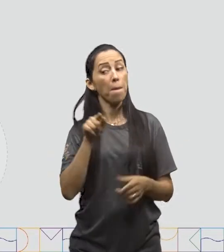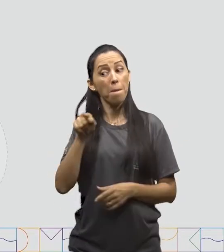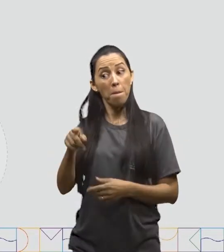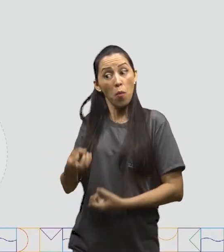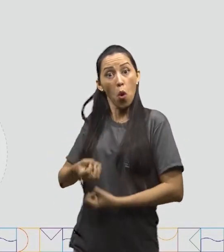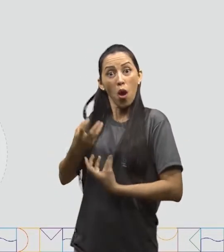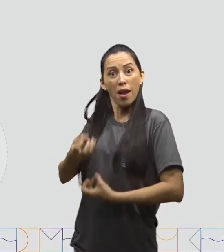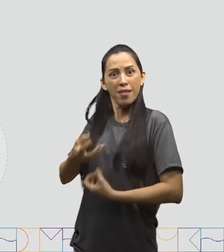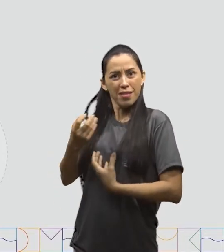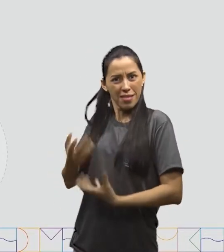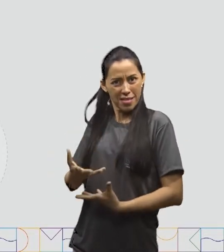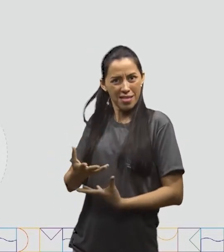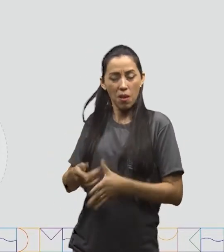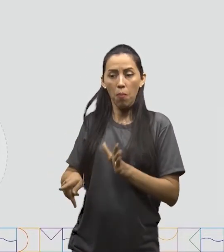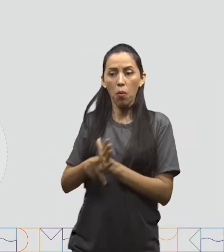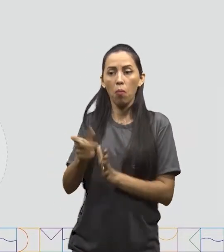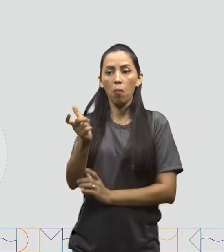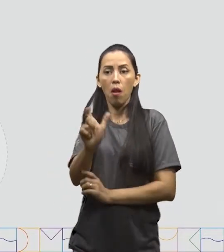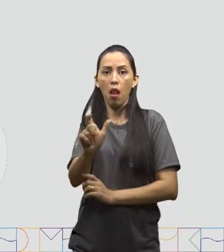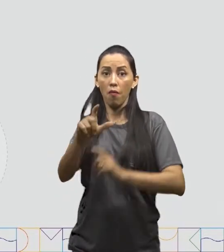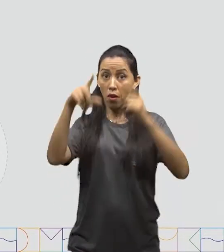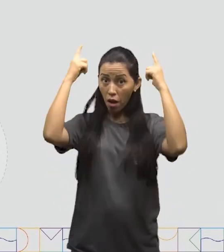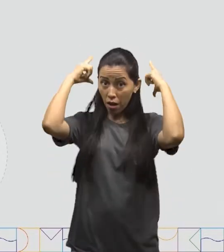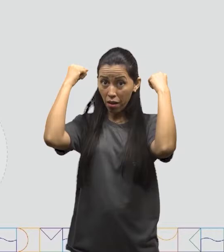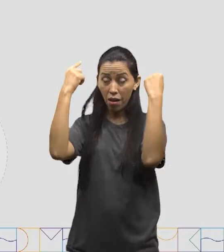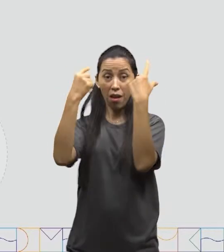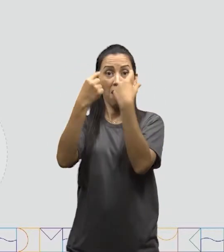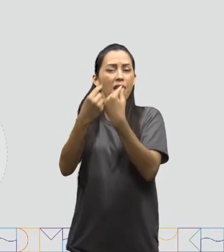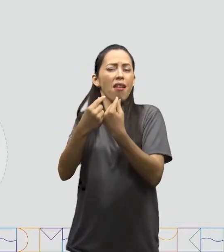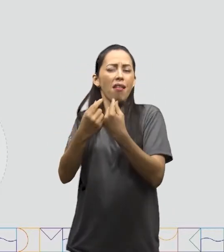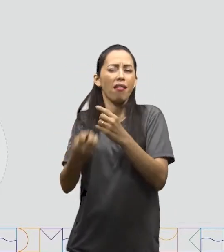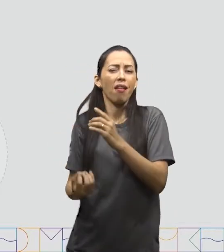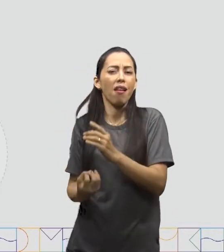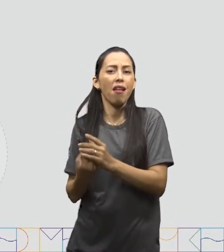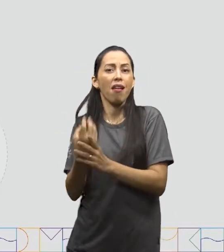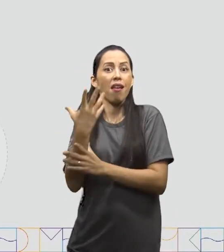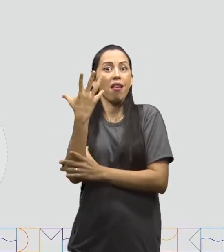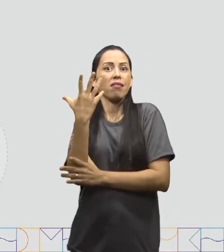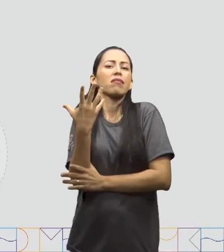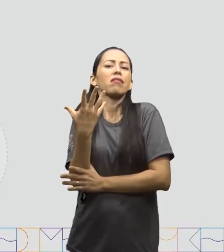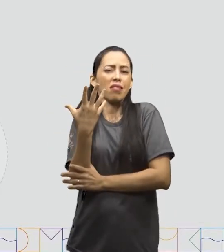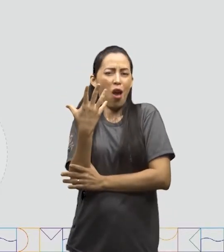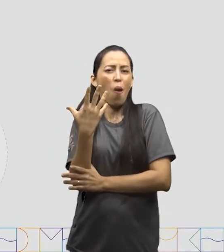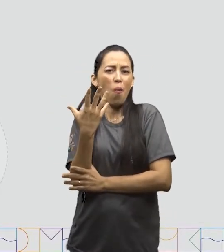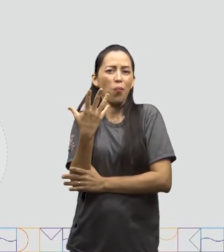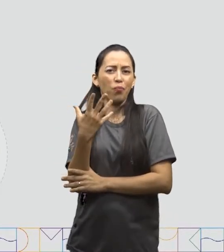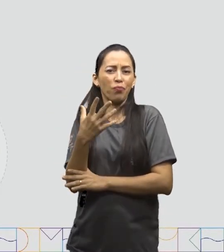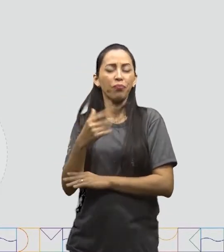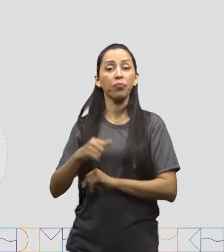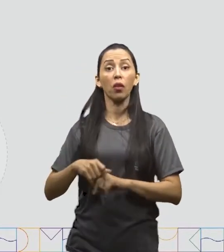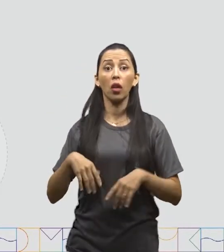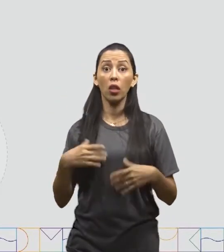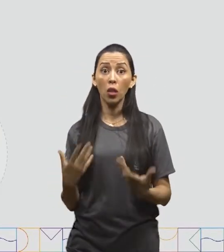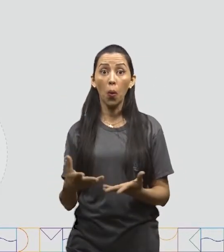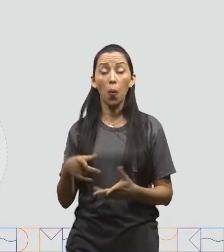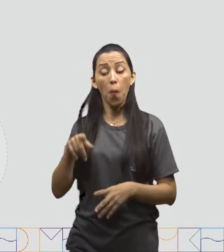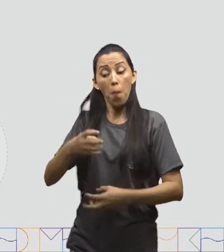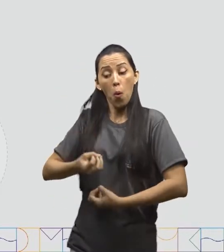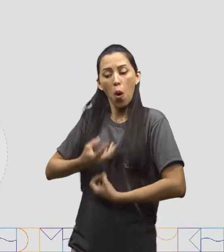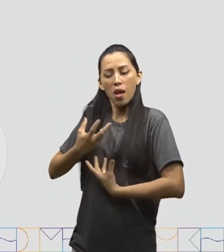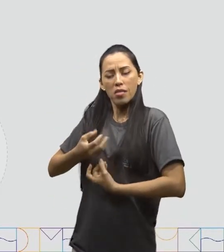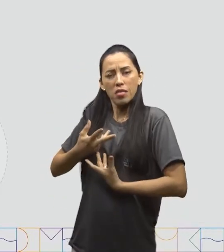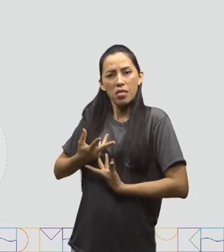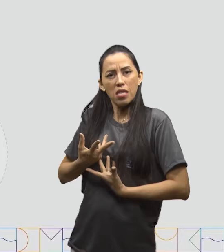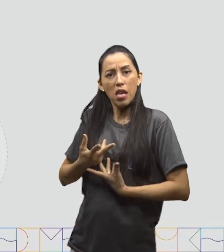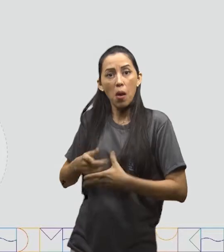vem de uma palavra grega, poesis, e significa criação de arte ou fazer arte. Assim, poesia é